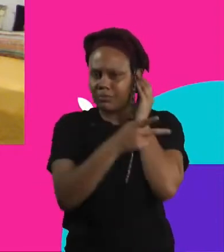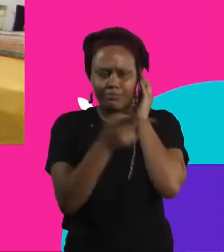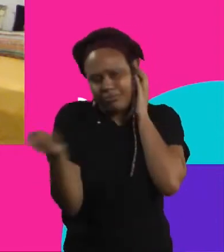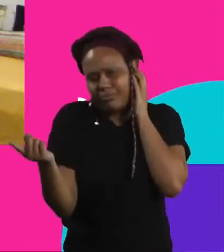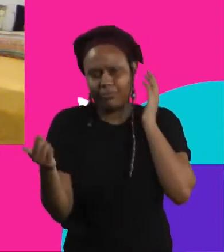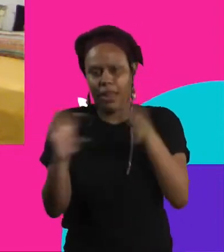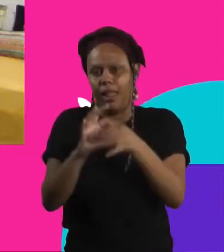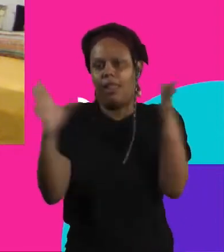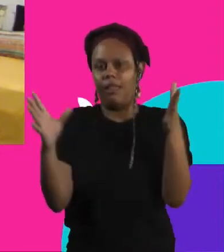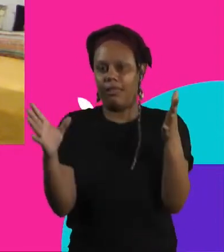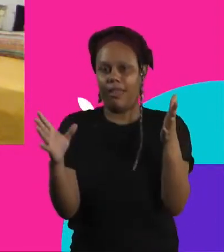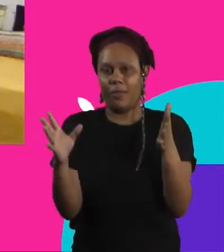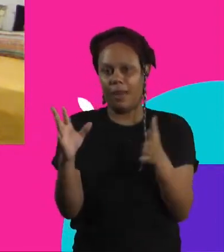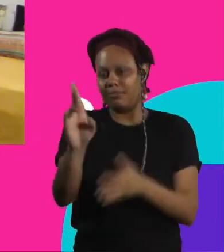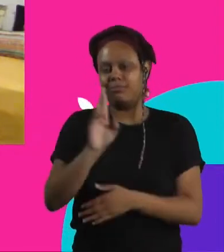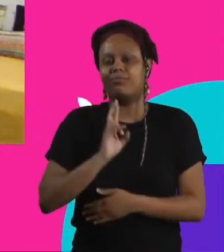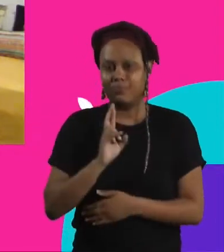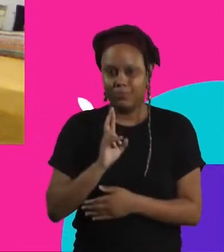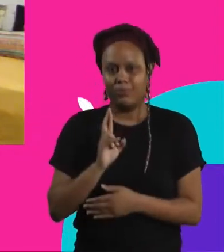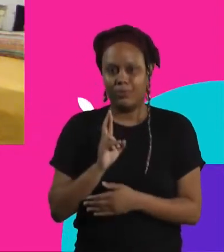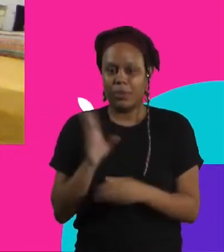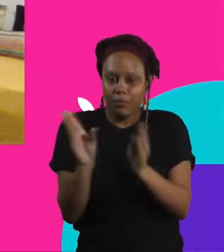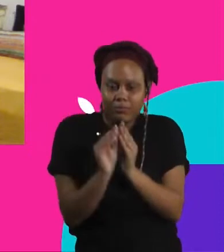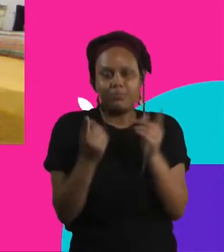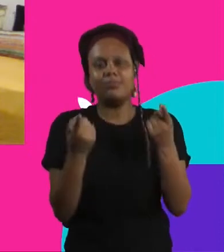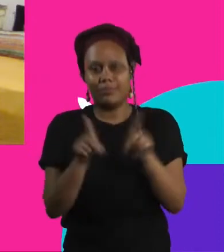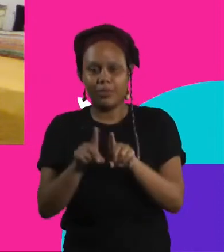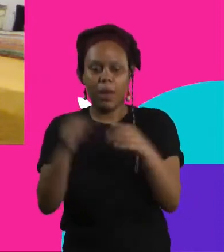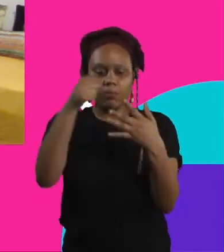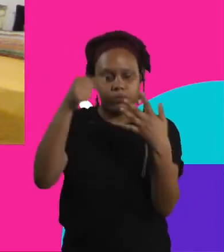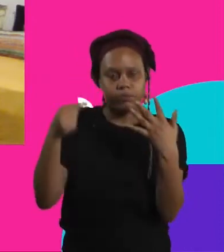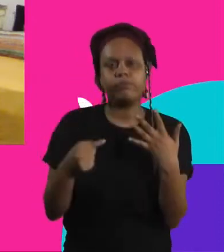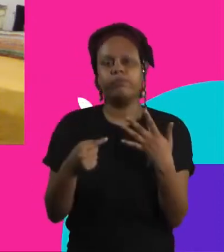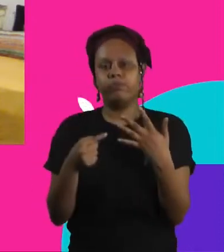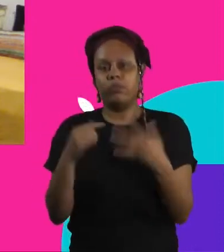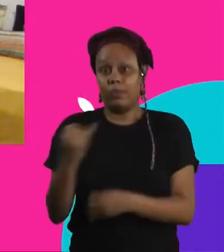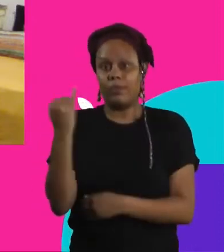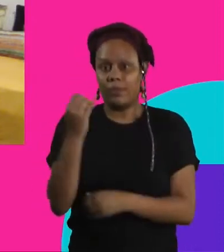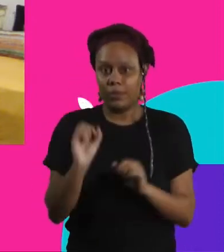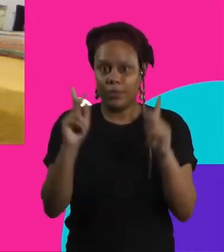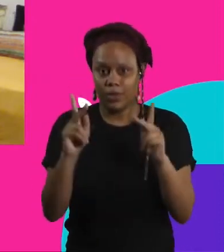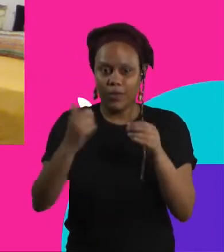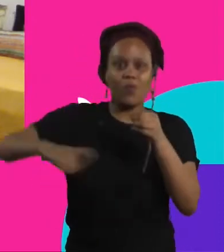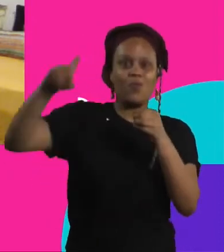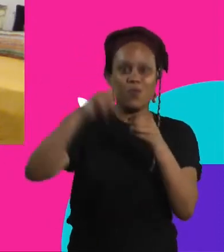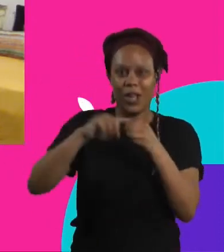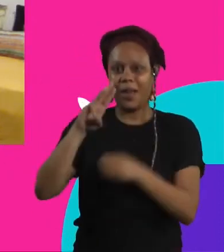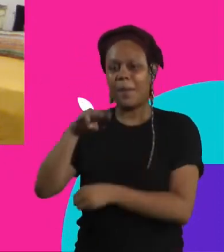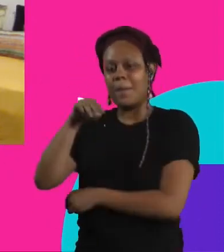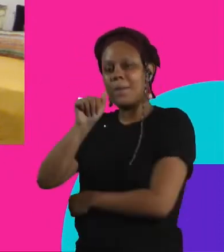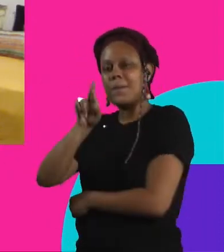bastante à vontade para, enfim, incluírem também alguns outros pontos que vocês acharem importantes. Vou voltar para a Márcia, então.